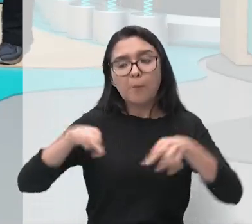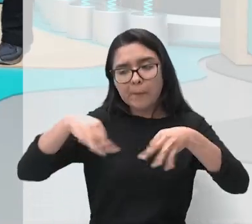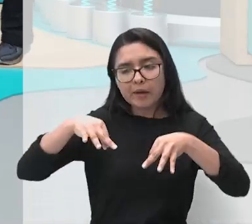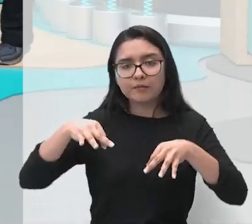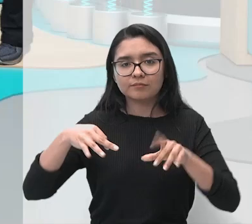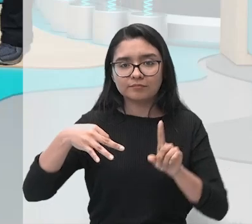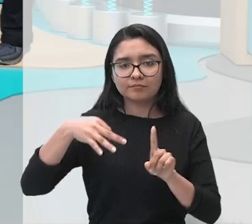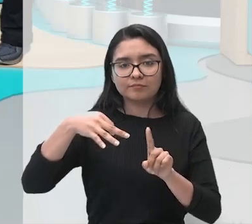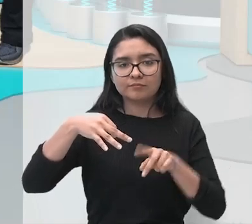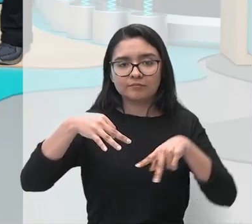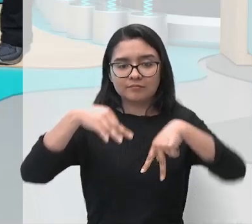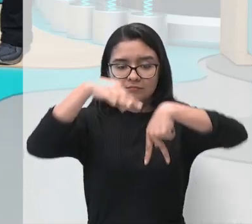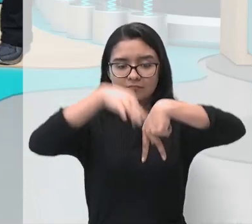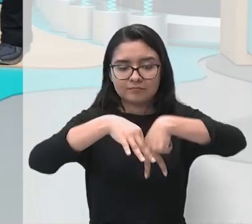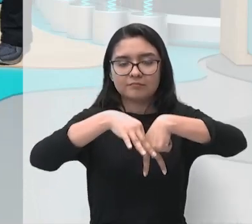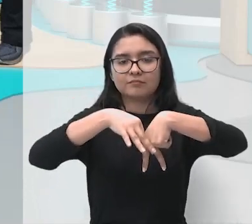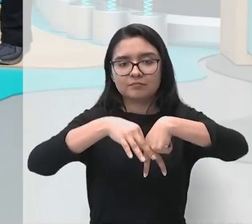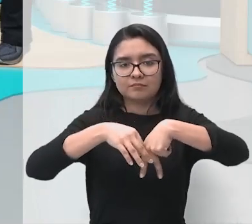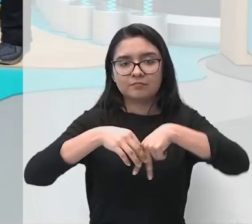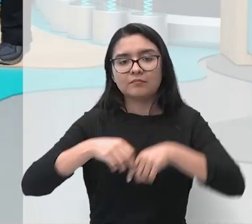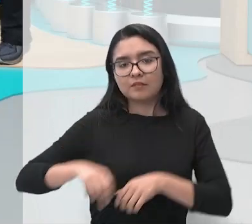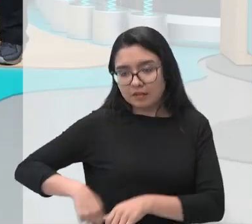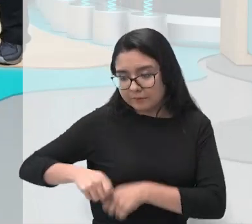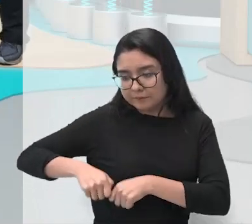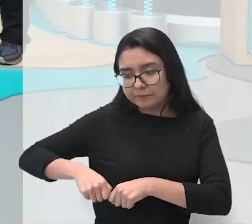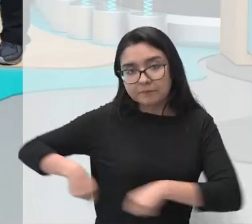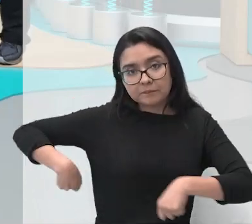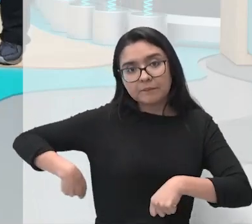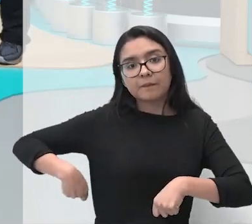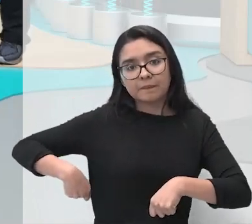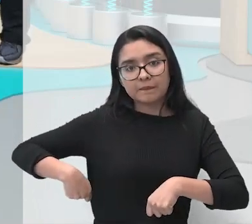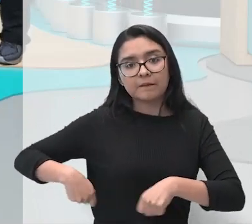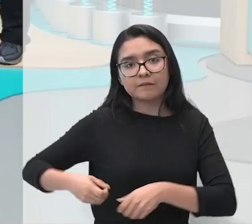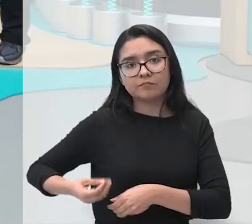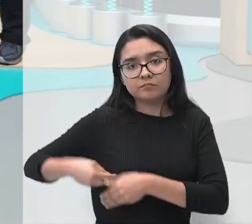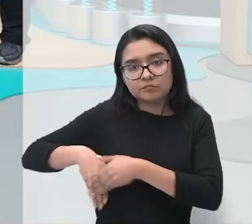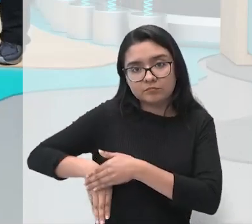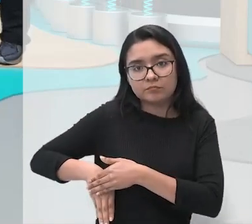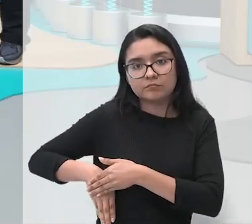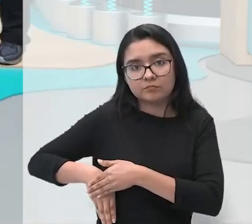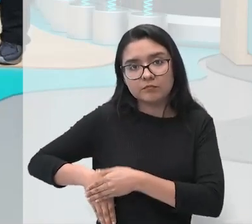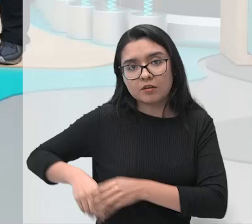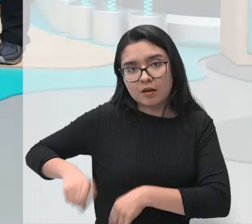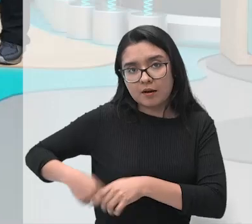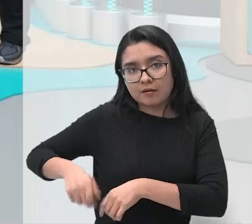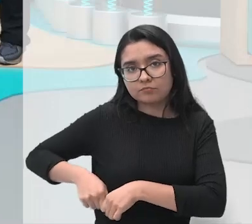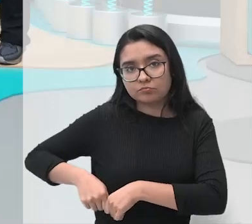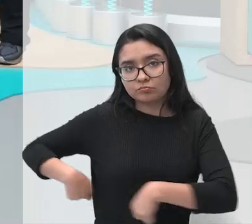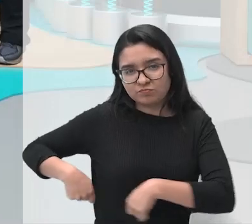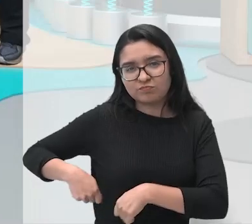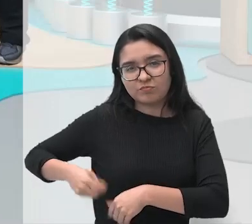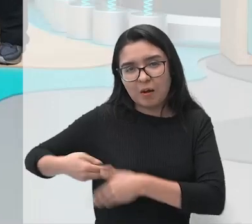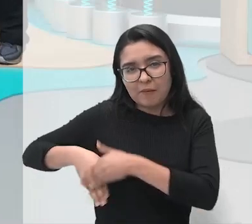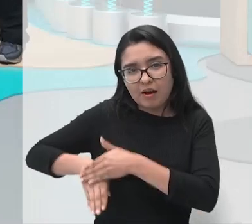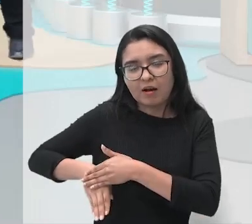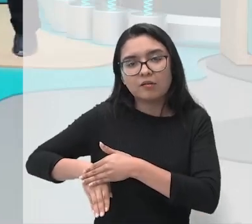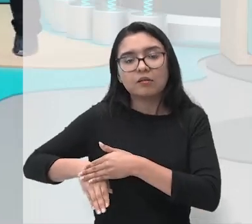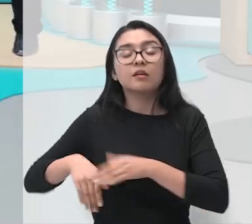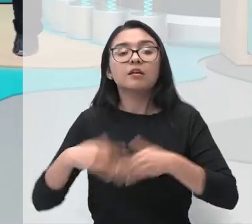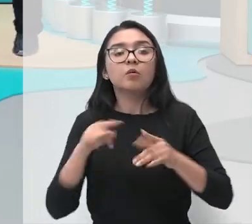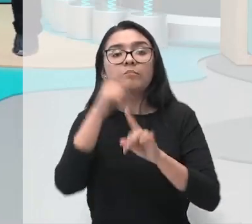No caso aqui, ó, todos estão com um pedaço de TNT que vai colocar aqui, ó, na cintura. Então,